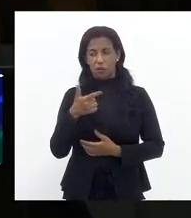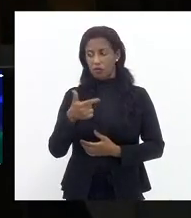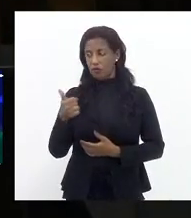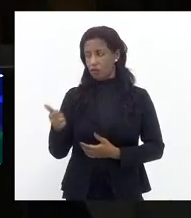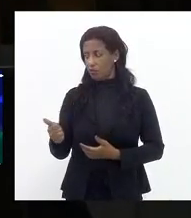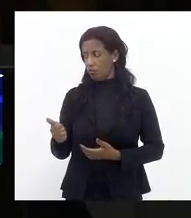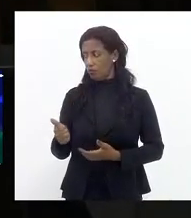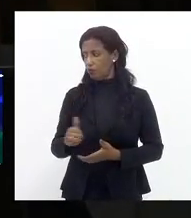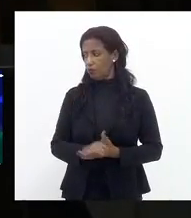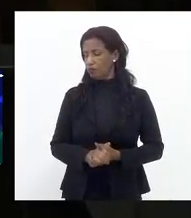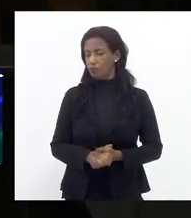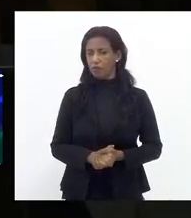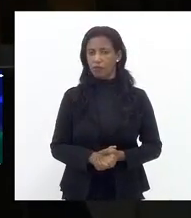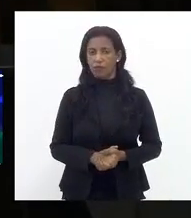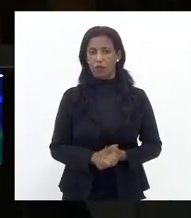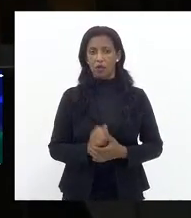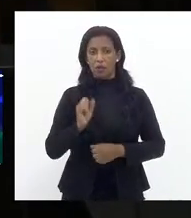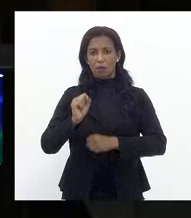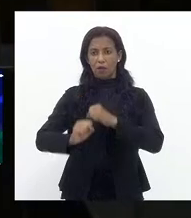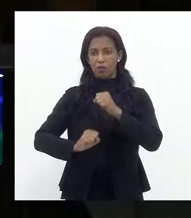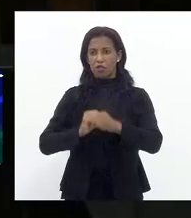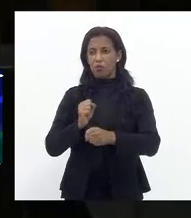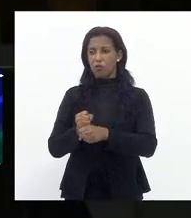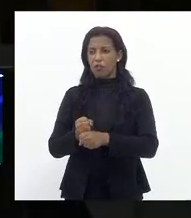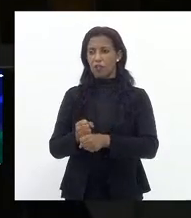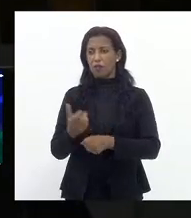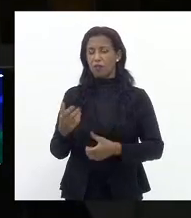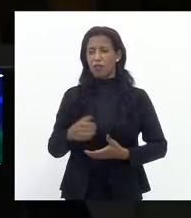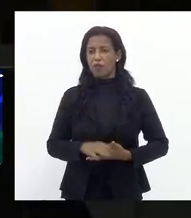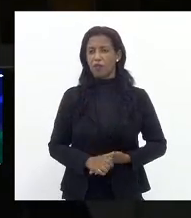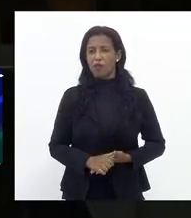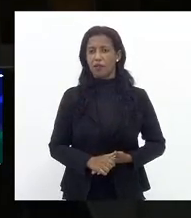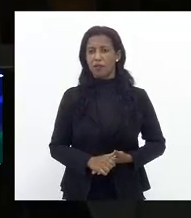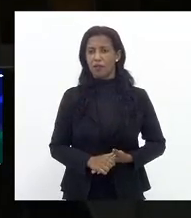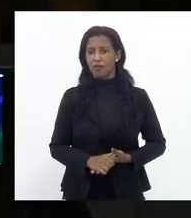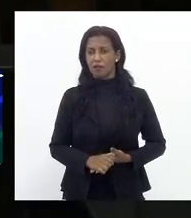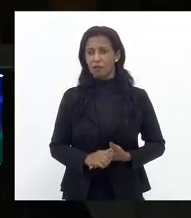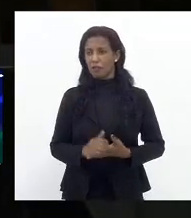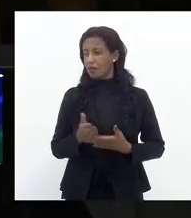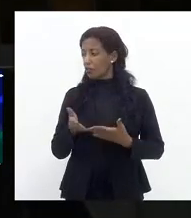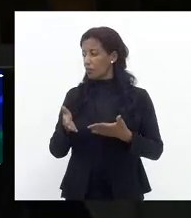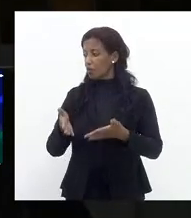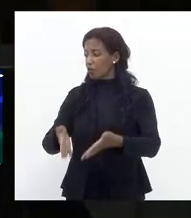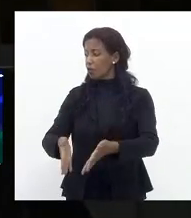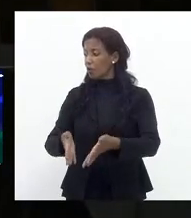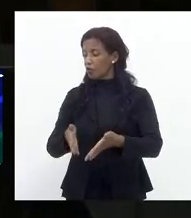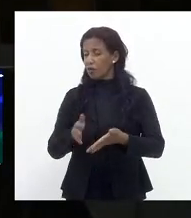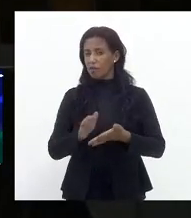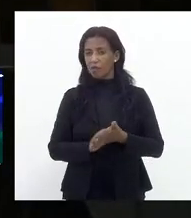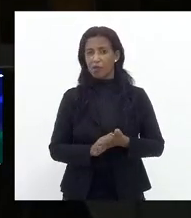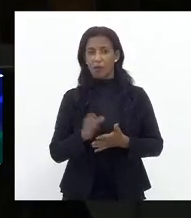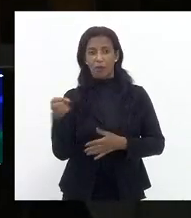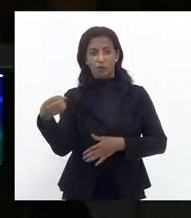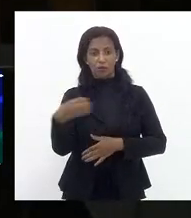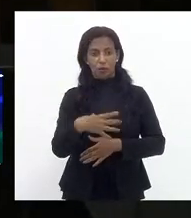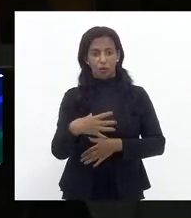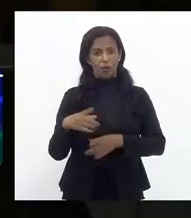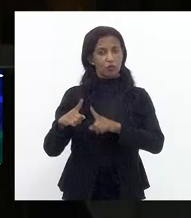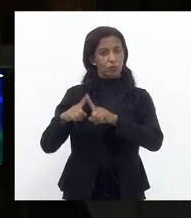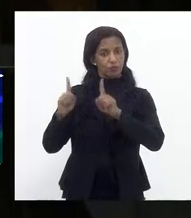31/12/21, isto é, para o ano que vem, só e somente para os novos